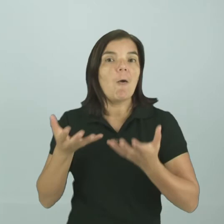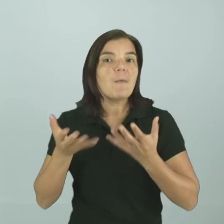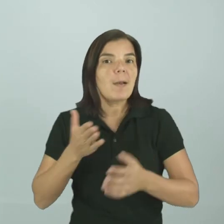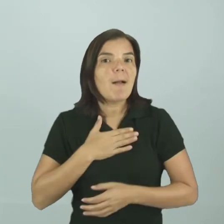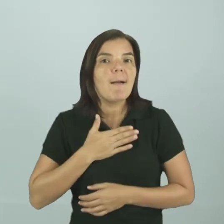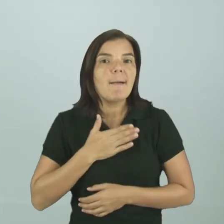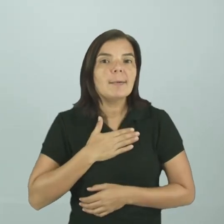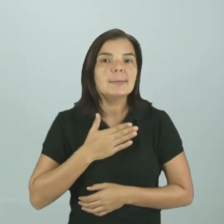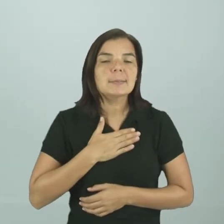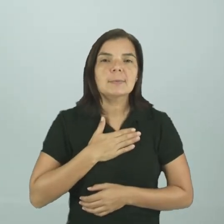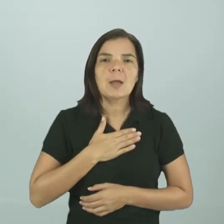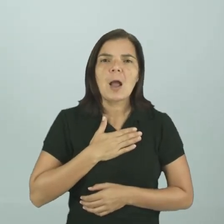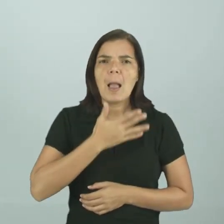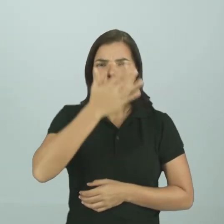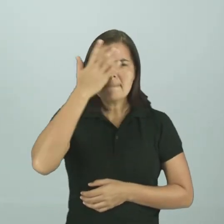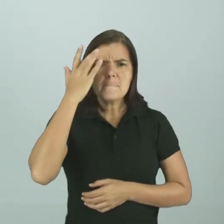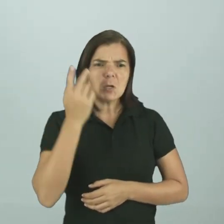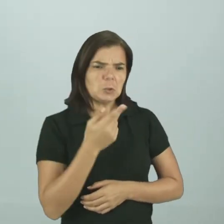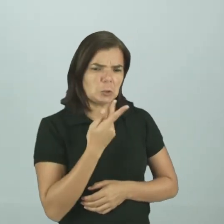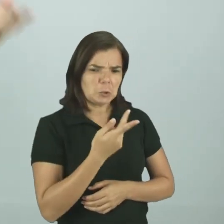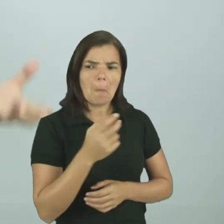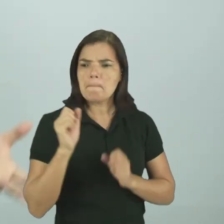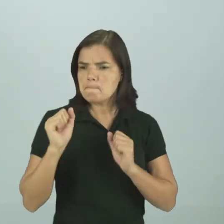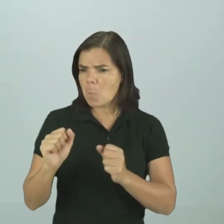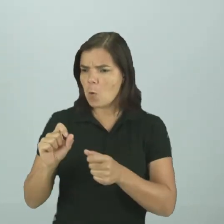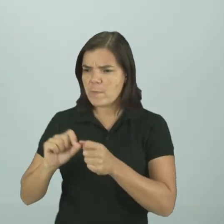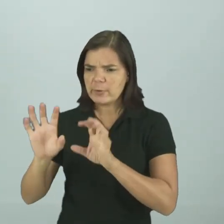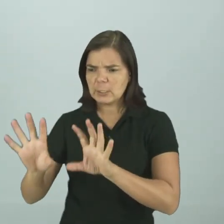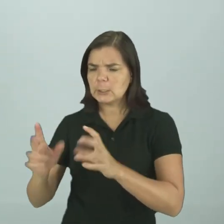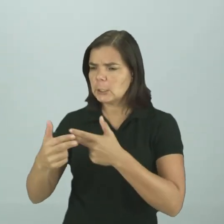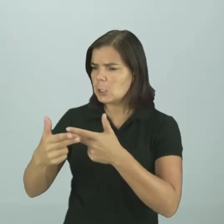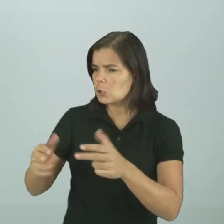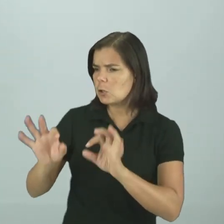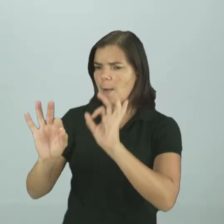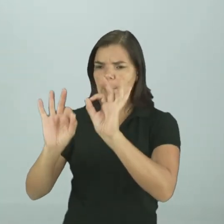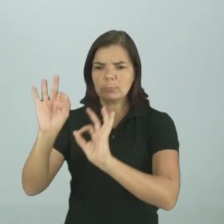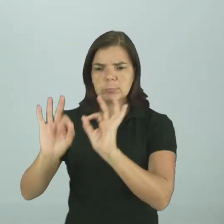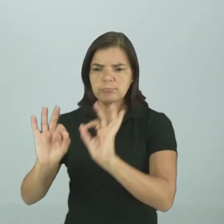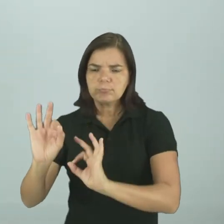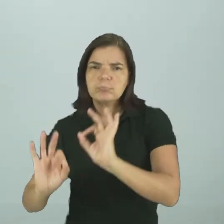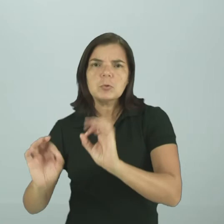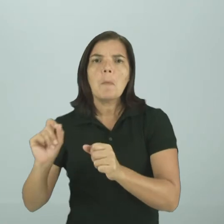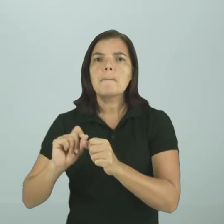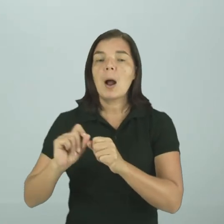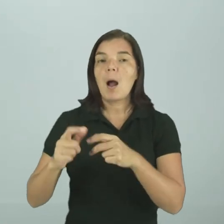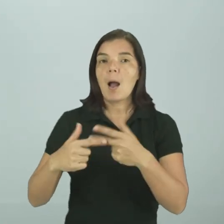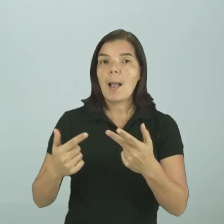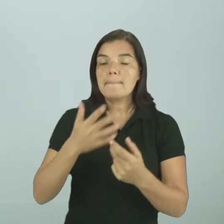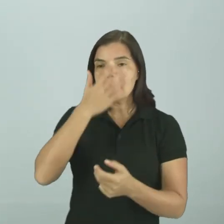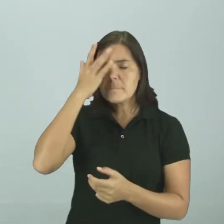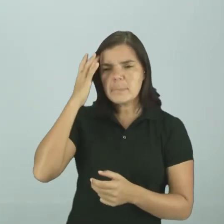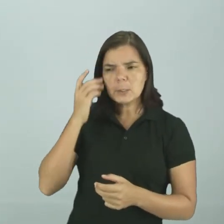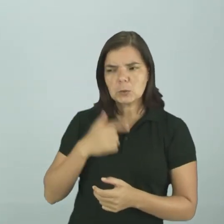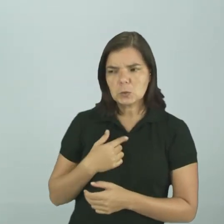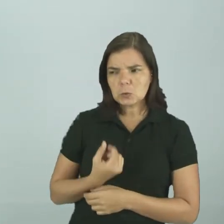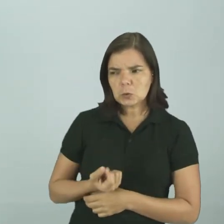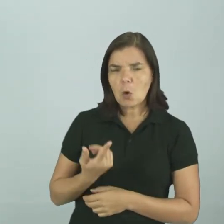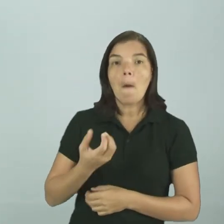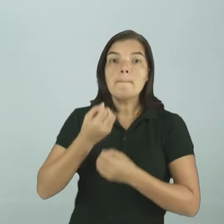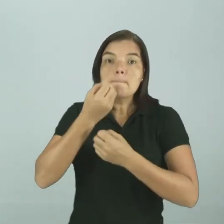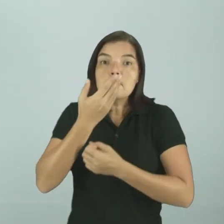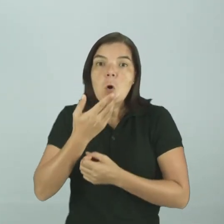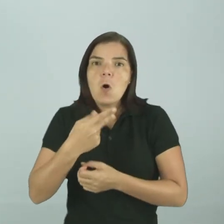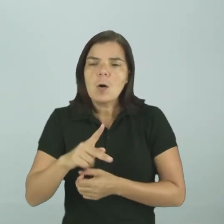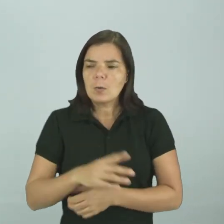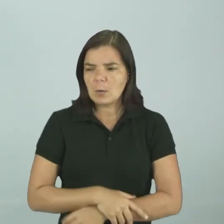pra mim. Aí a pessoa começa a falar, isso aqui pode dar pra fazer isso aqui dá pra fazer aquilo, isso aqui eu posso fazer isso. A pessoa começa a falar bem daquilo que é